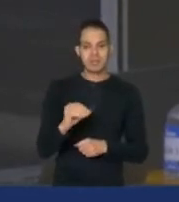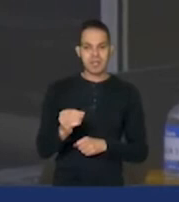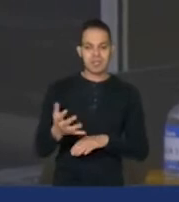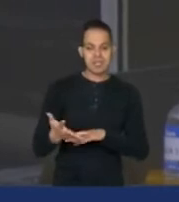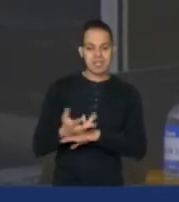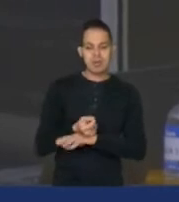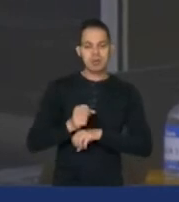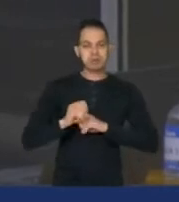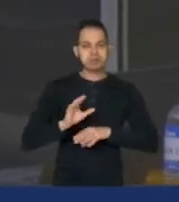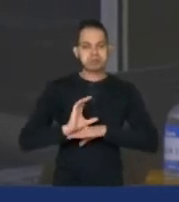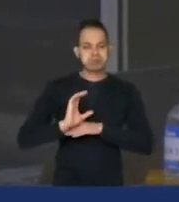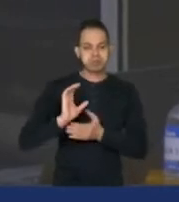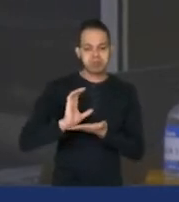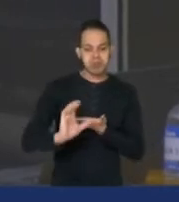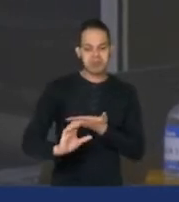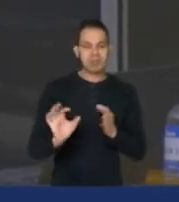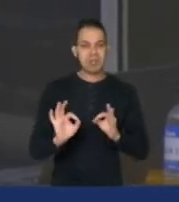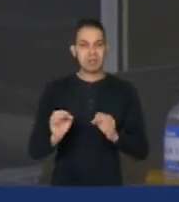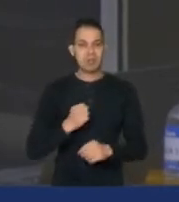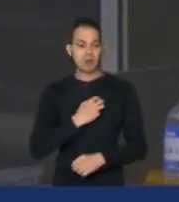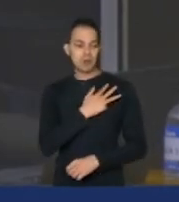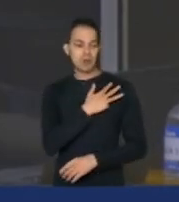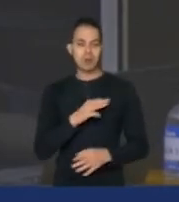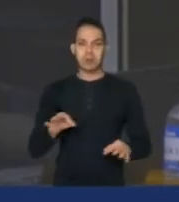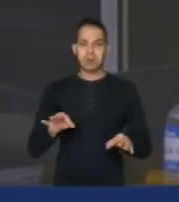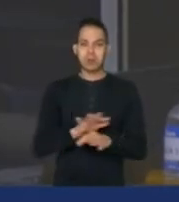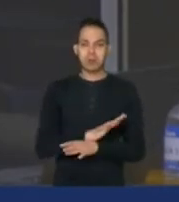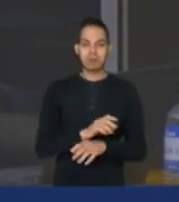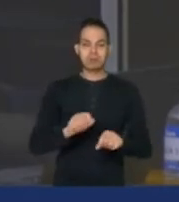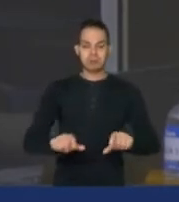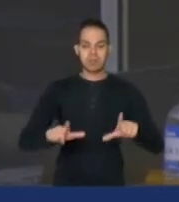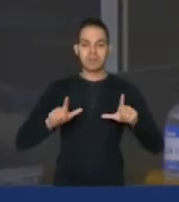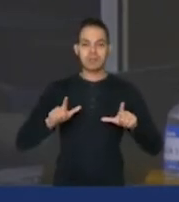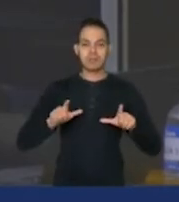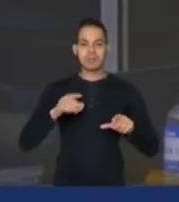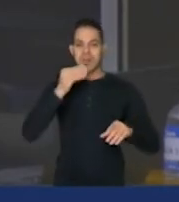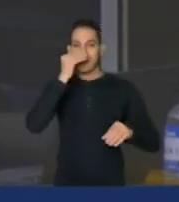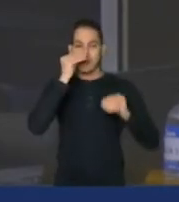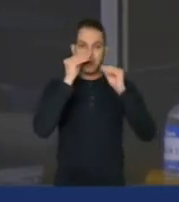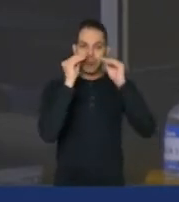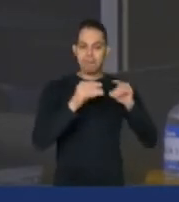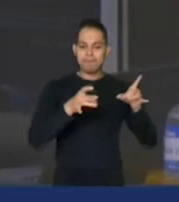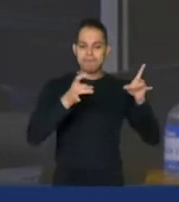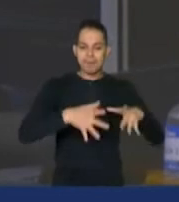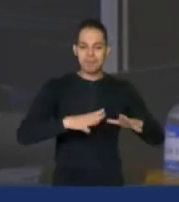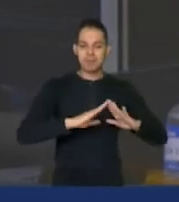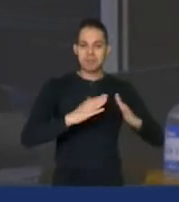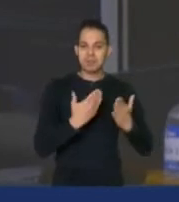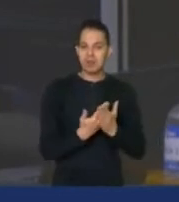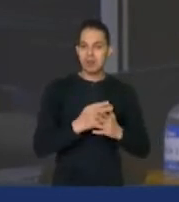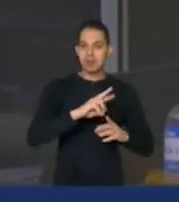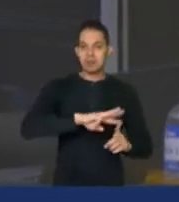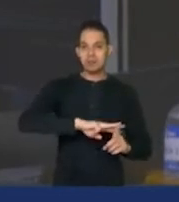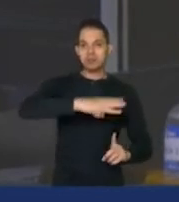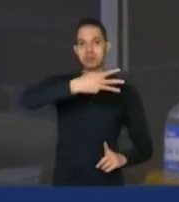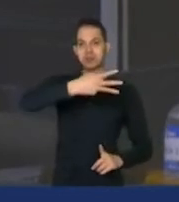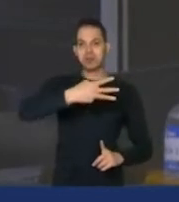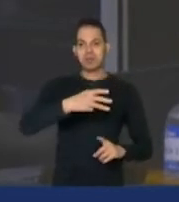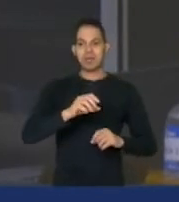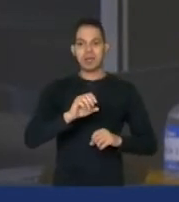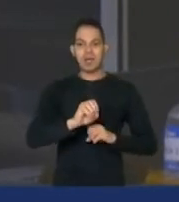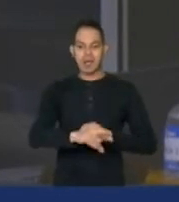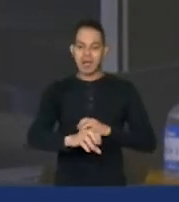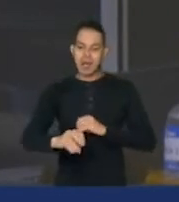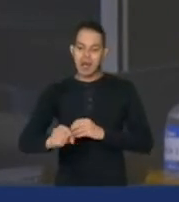Se o sujeito sequer hoje termina o ensino médio, a evasão escolar triplicou do ano passado para cá. Alfabetização na idade certa?